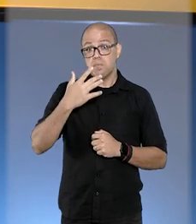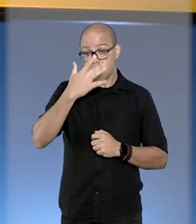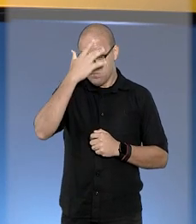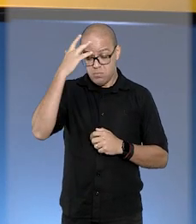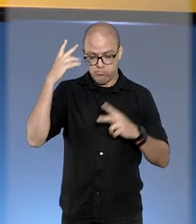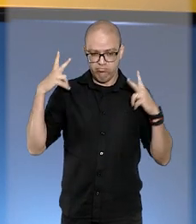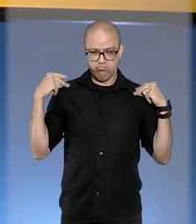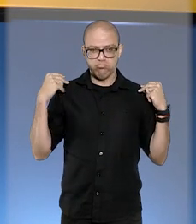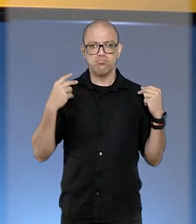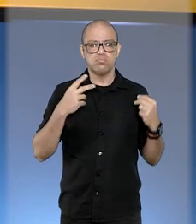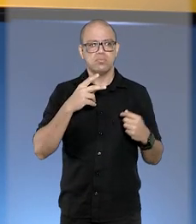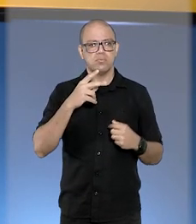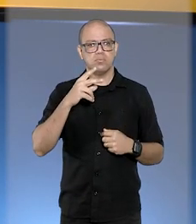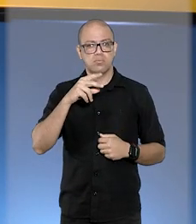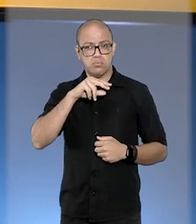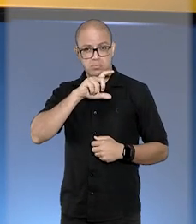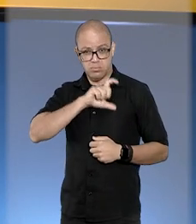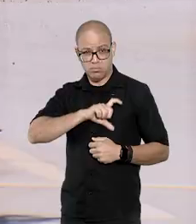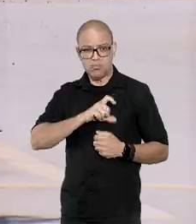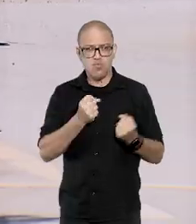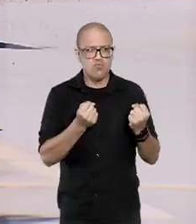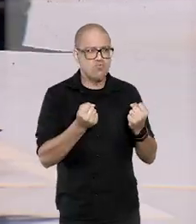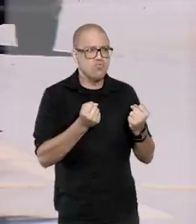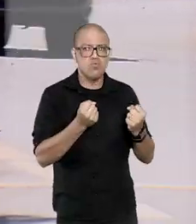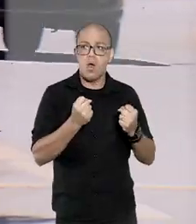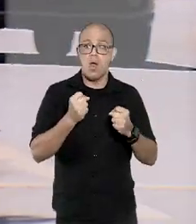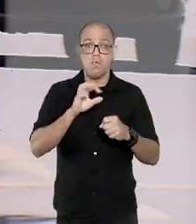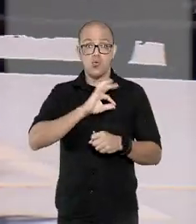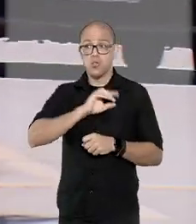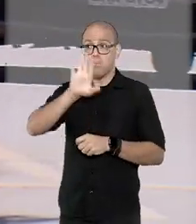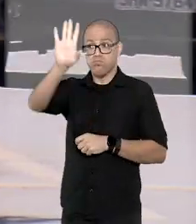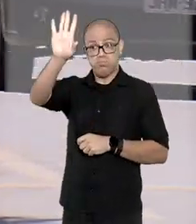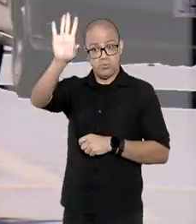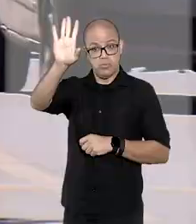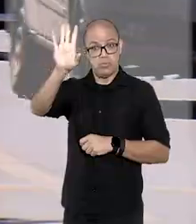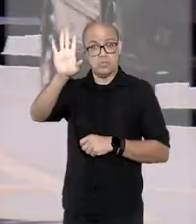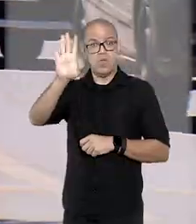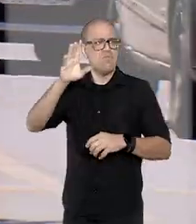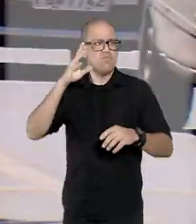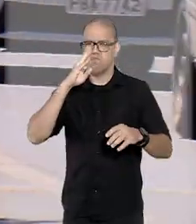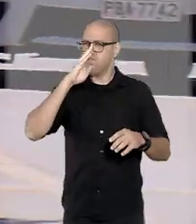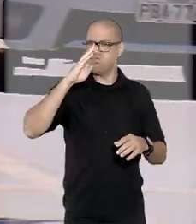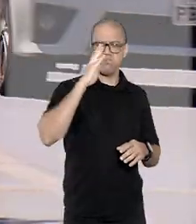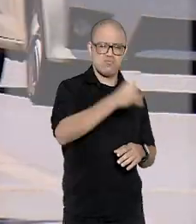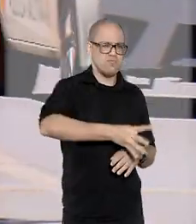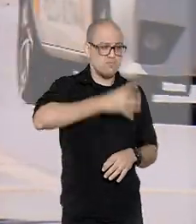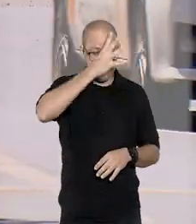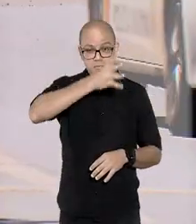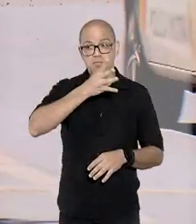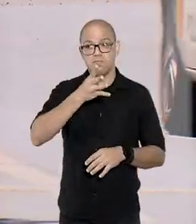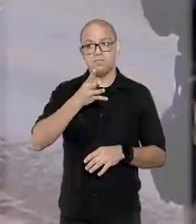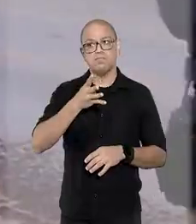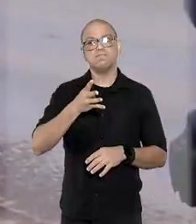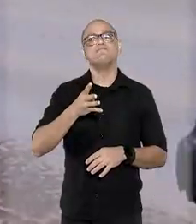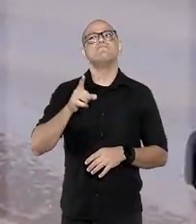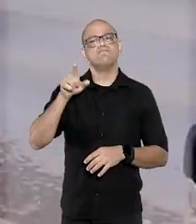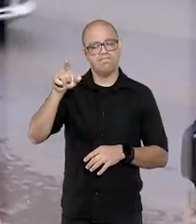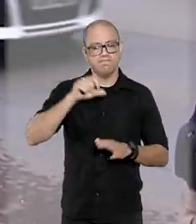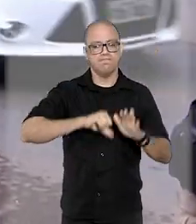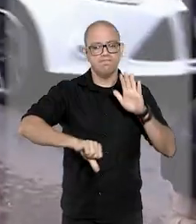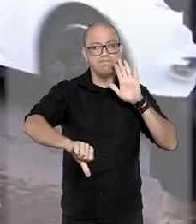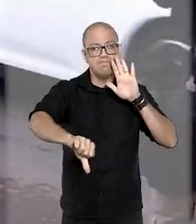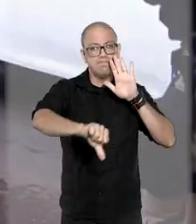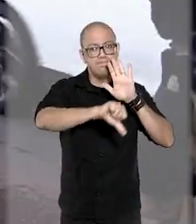ordem de parada da polícia comete crime. Ignorar a ordem de parada de veículo emitida por policial no